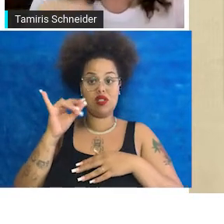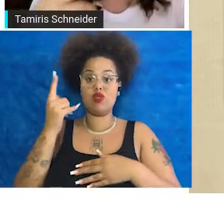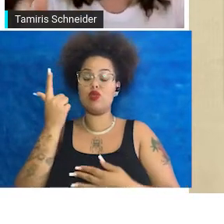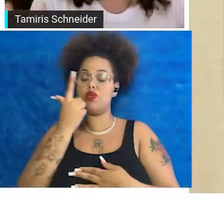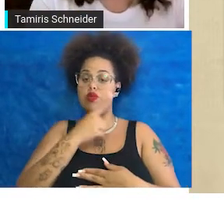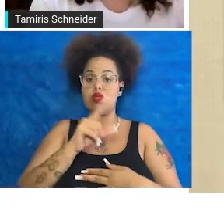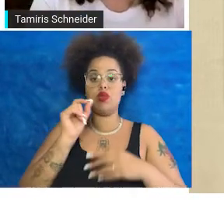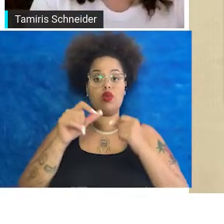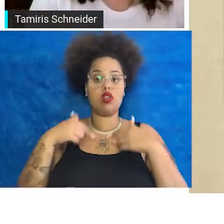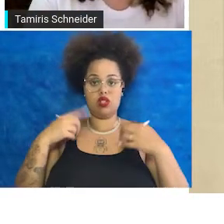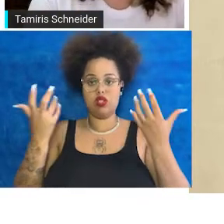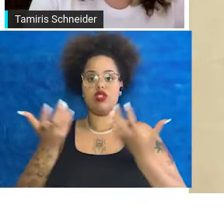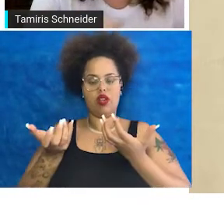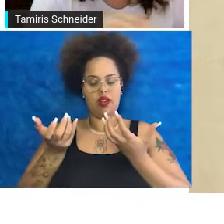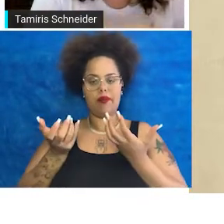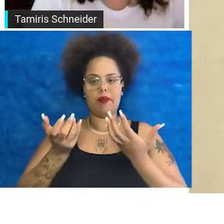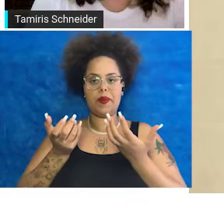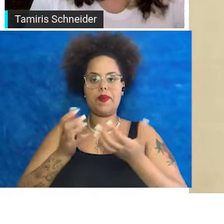conseguir o que a gente quer.